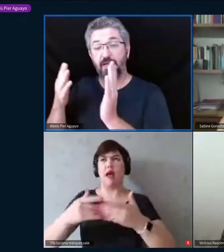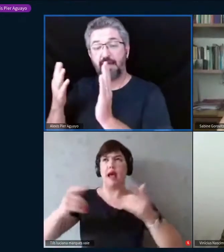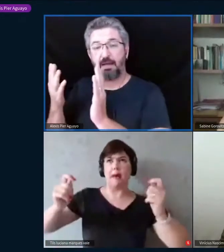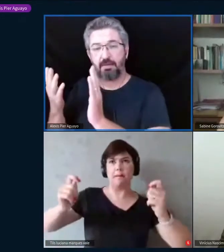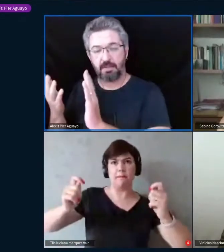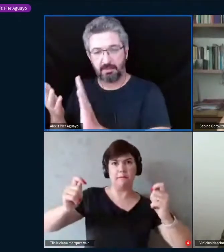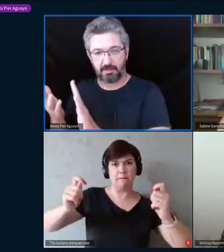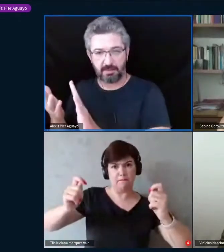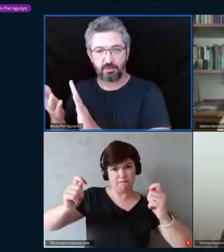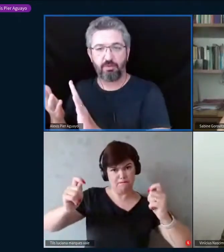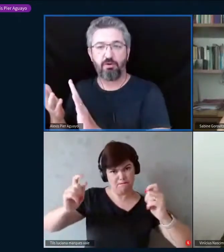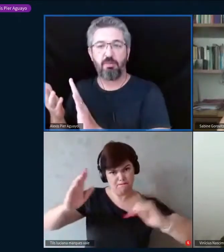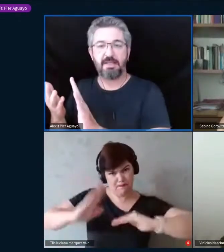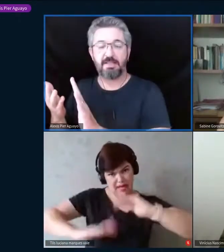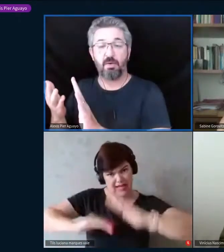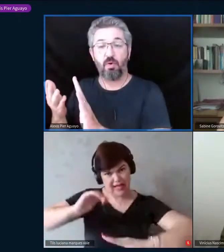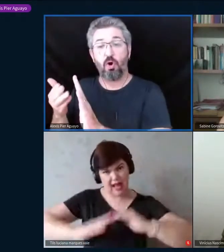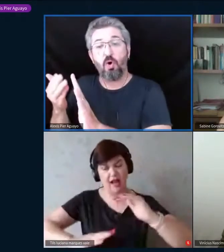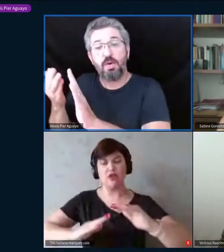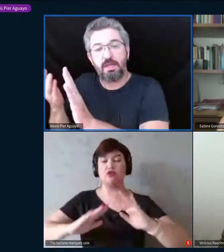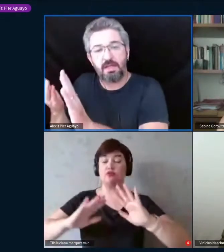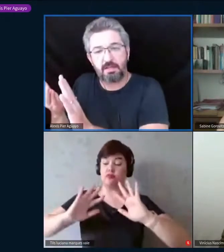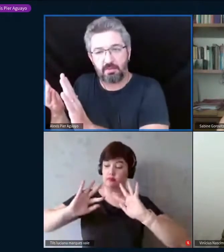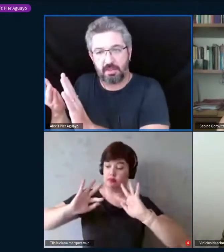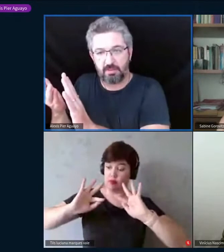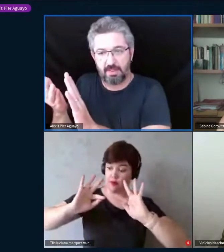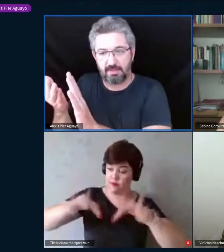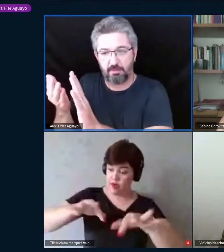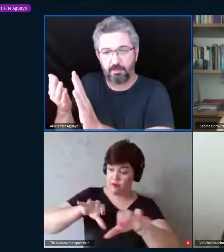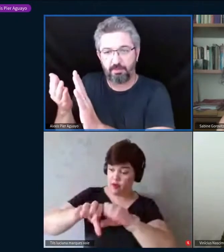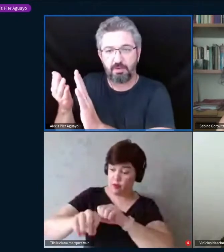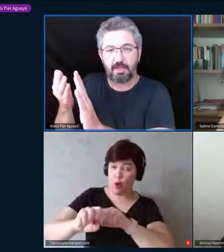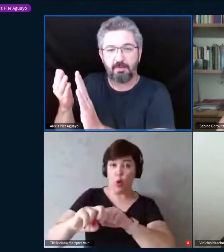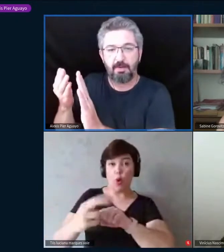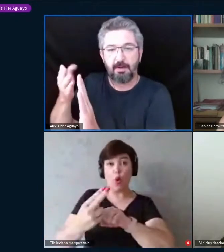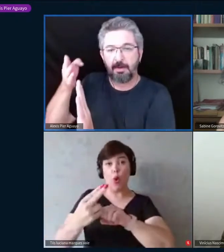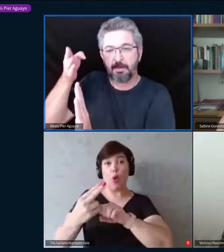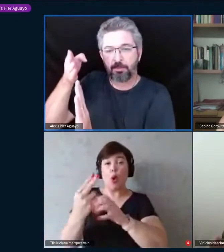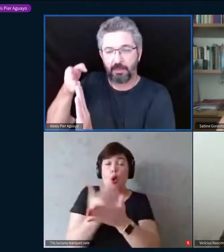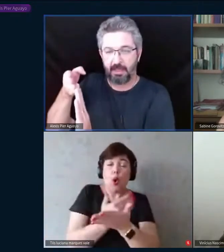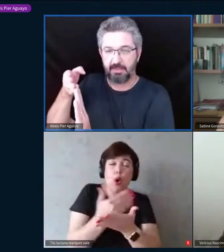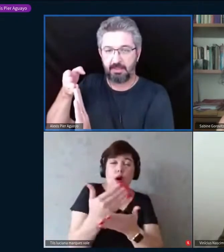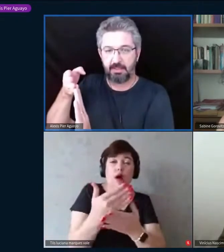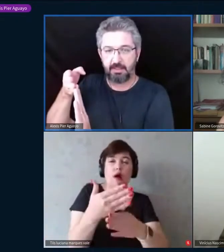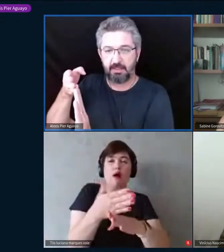e ao final da sua formação ou início da atuação profissional,